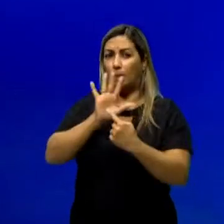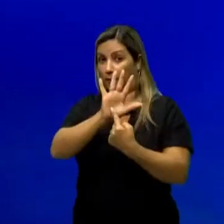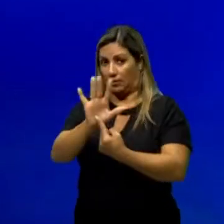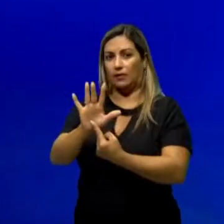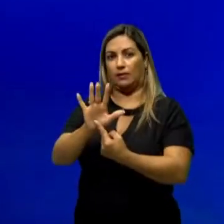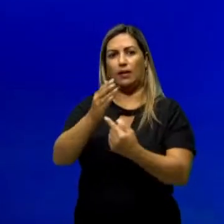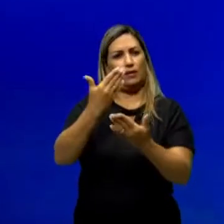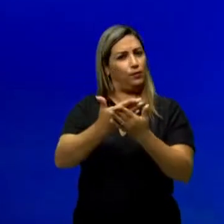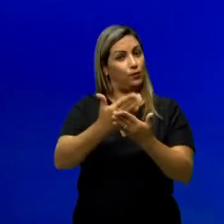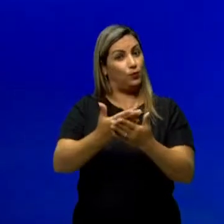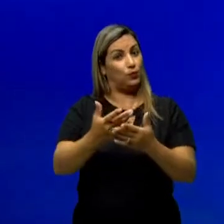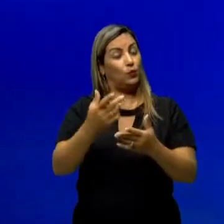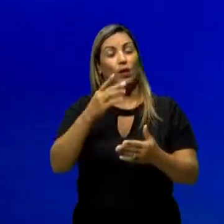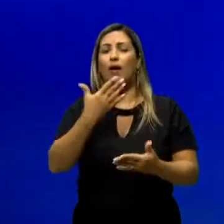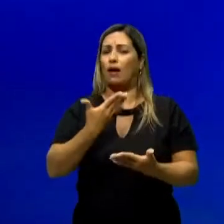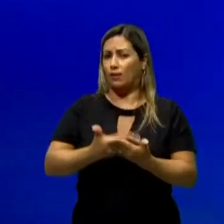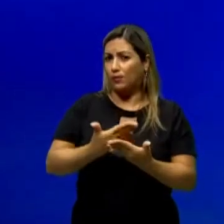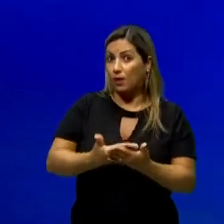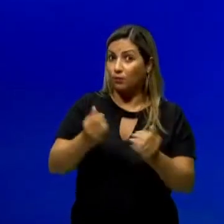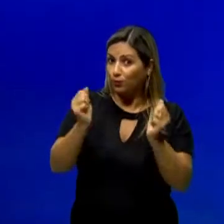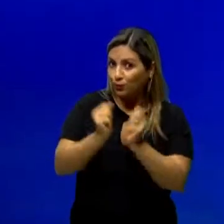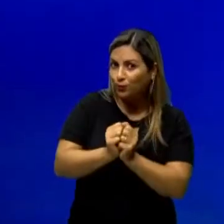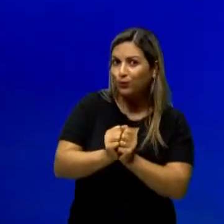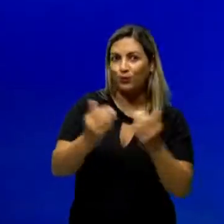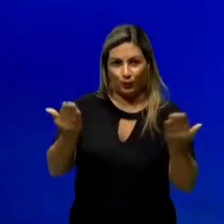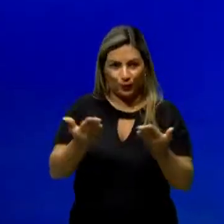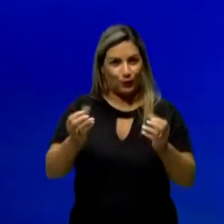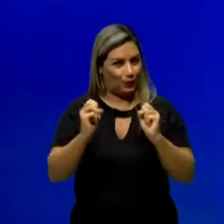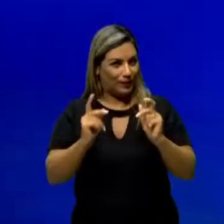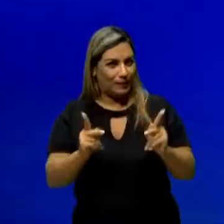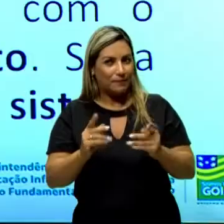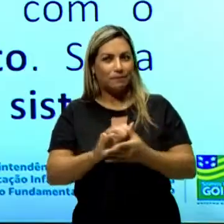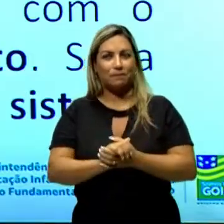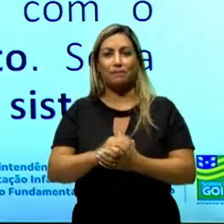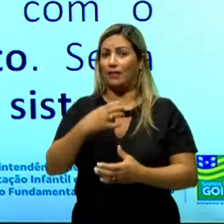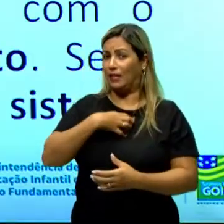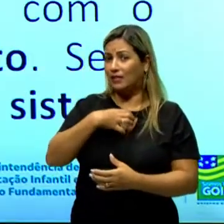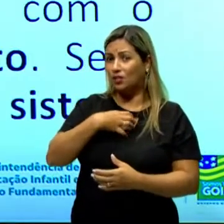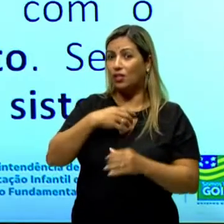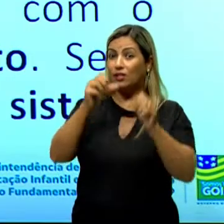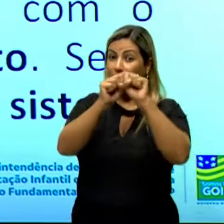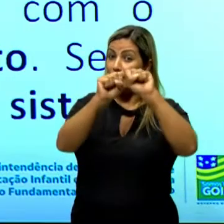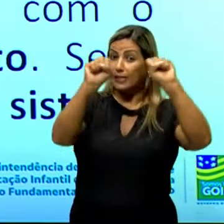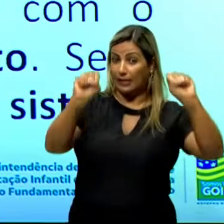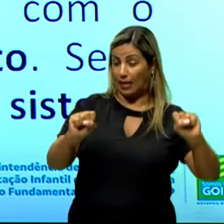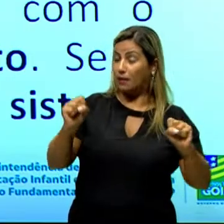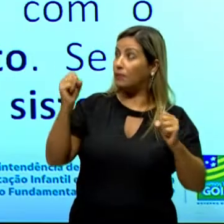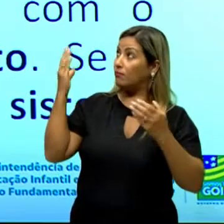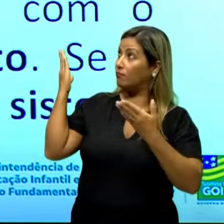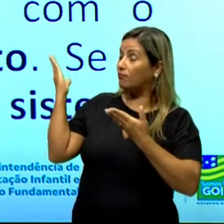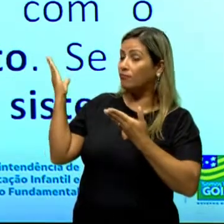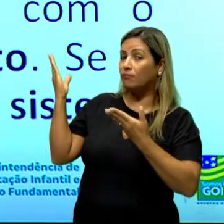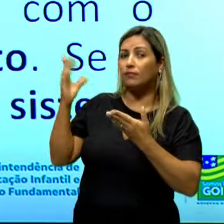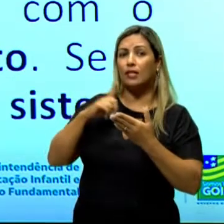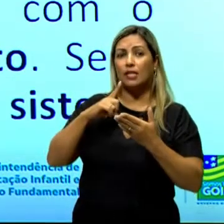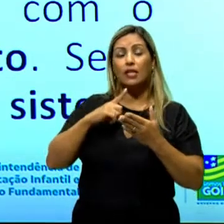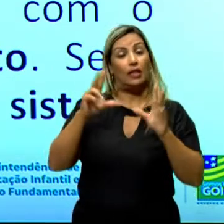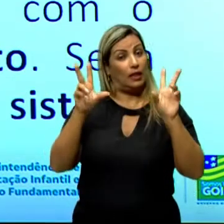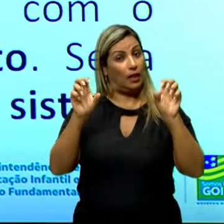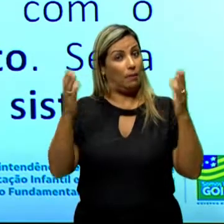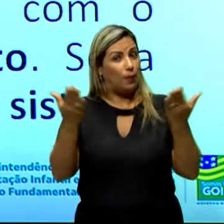estudo. Veremos juntos qual é esse recorte. Dessa forma, os sistemas, que é um dos nossos temas de